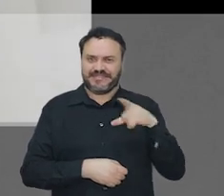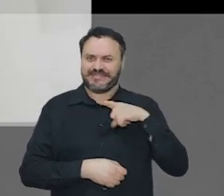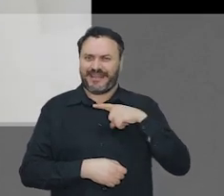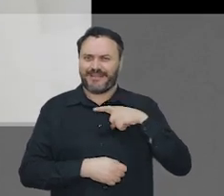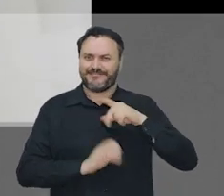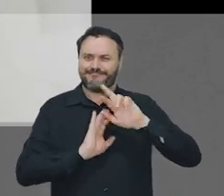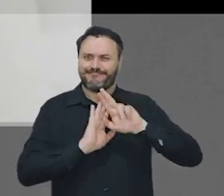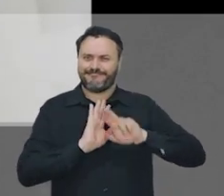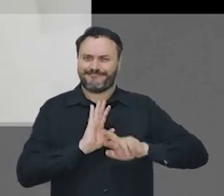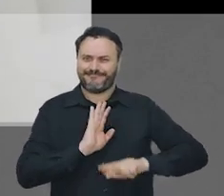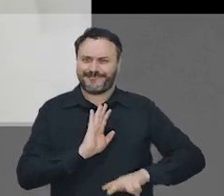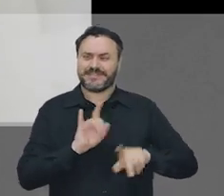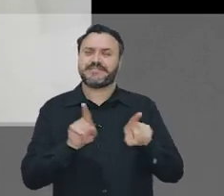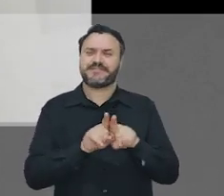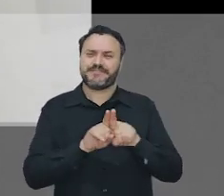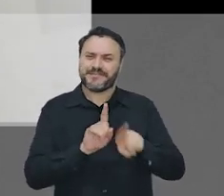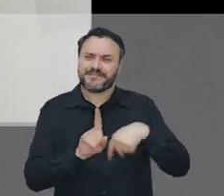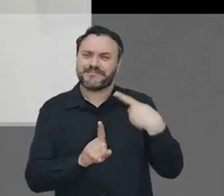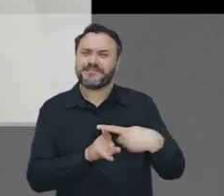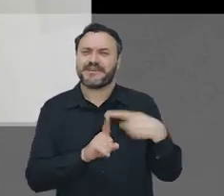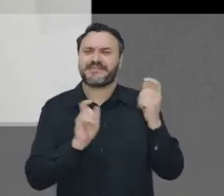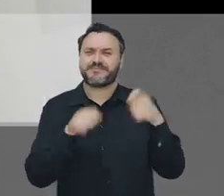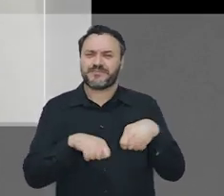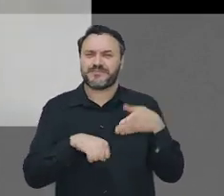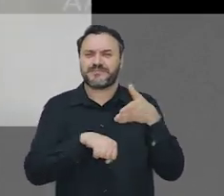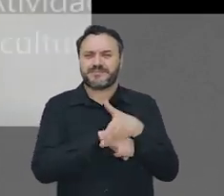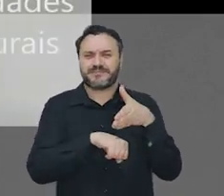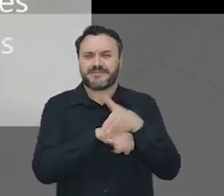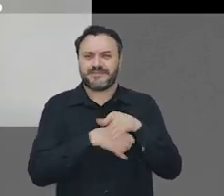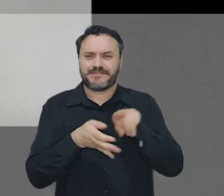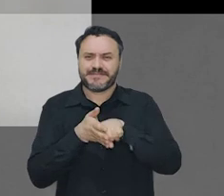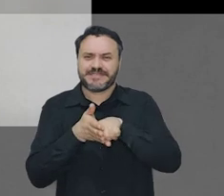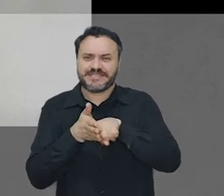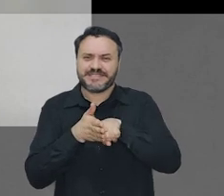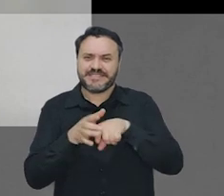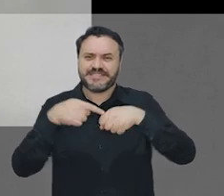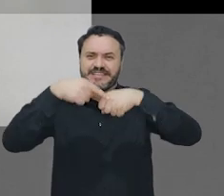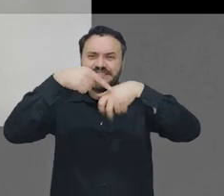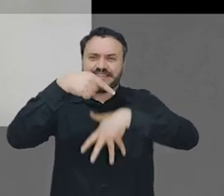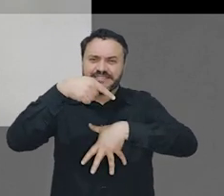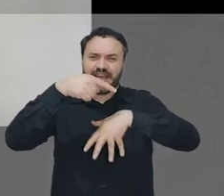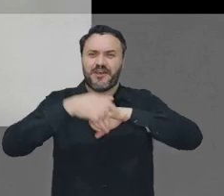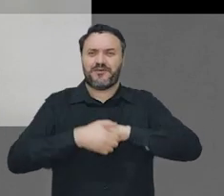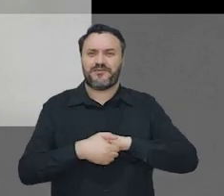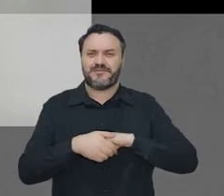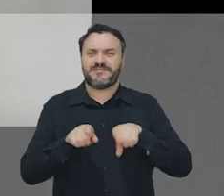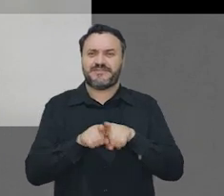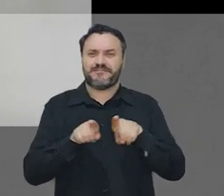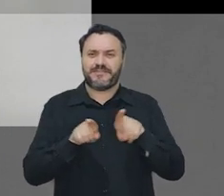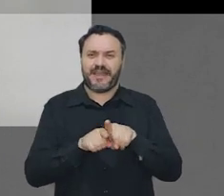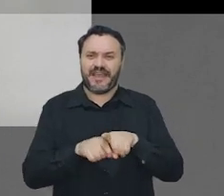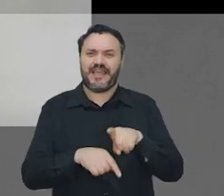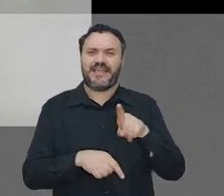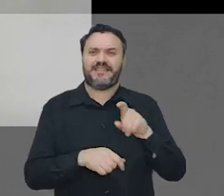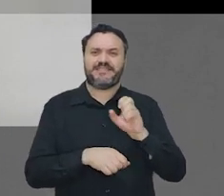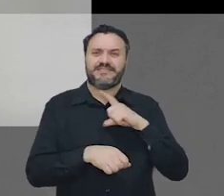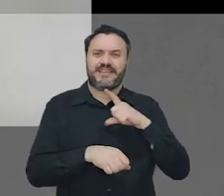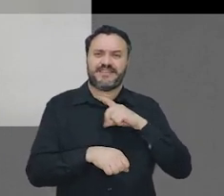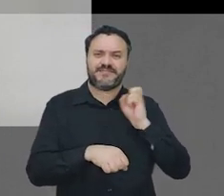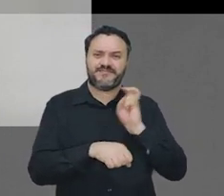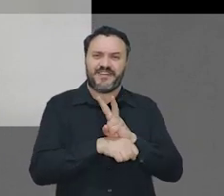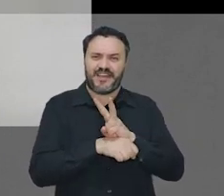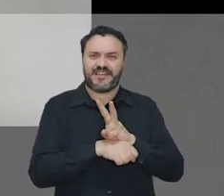há a possibilidade de participar de pesquisa, extensão, pleitear vagas em programas